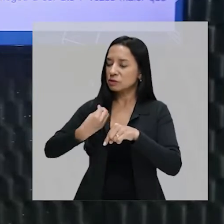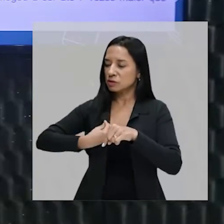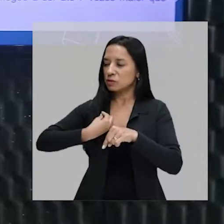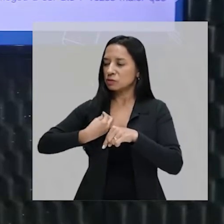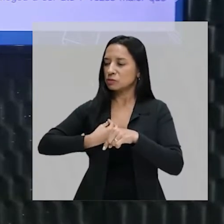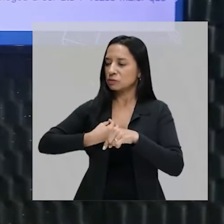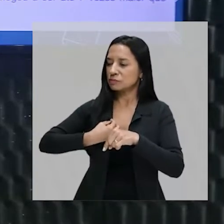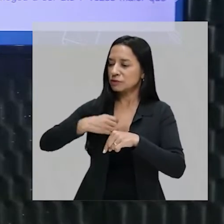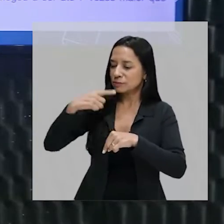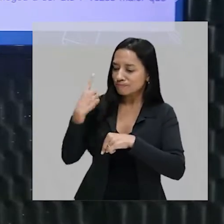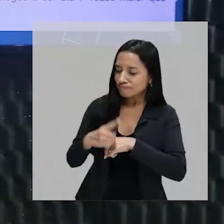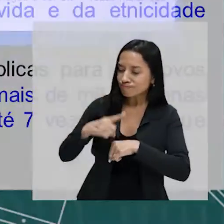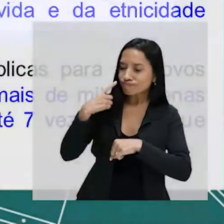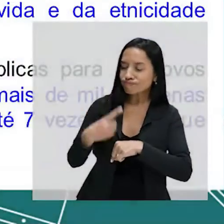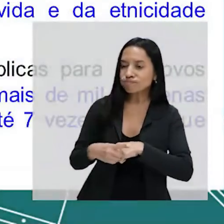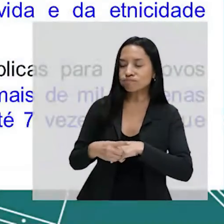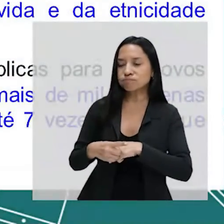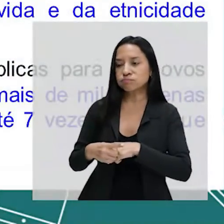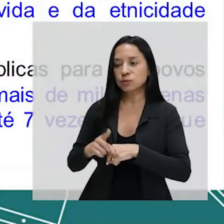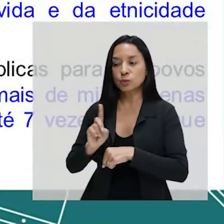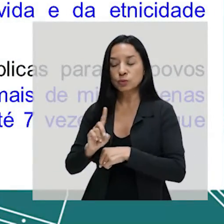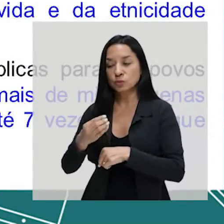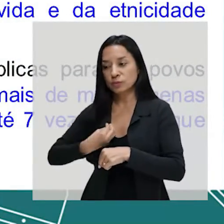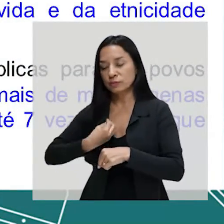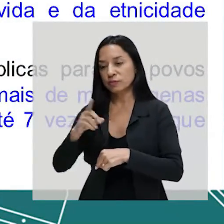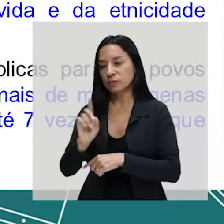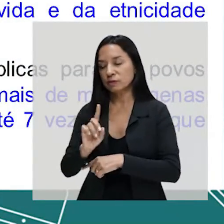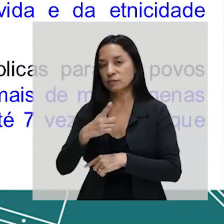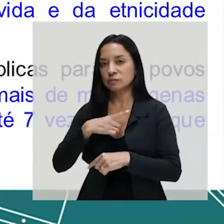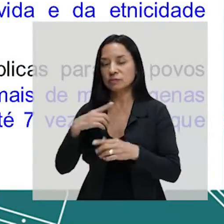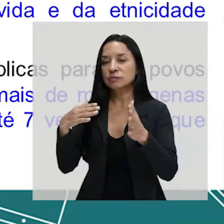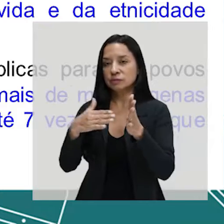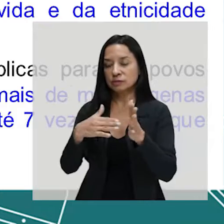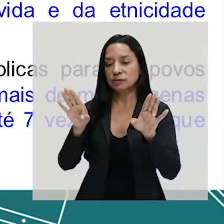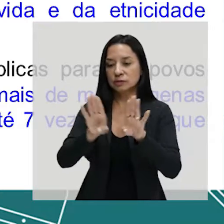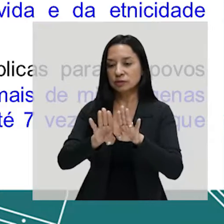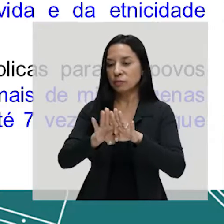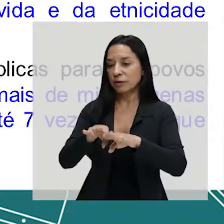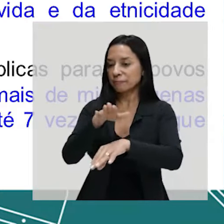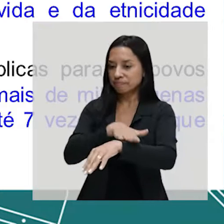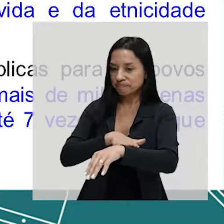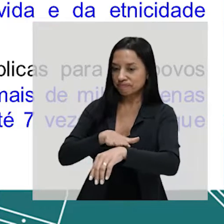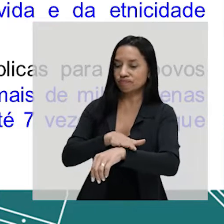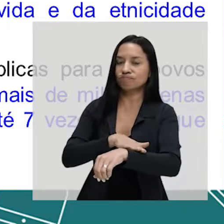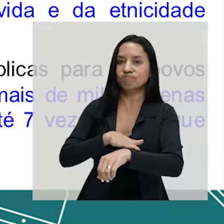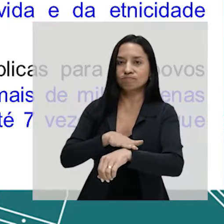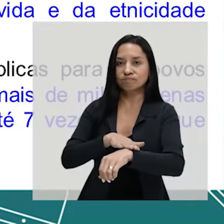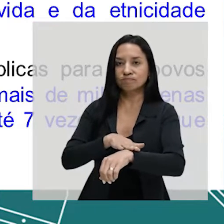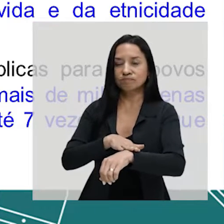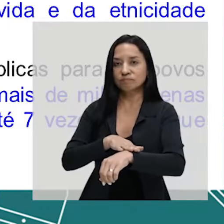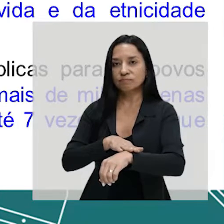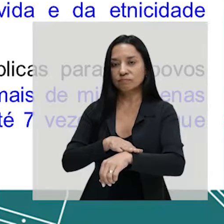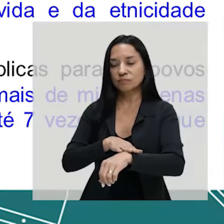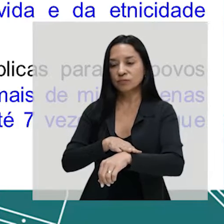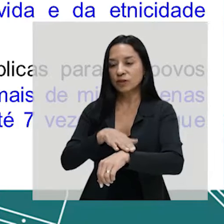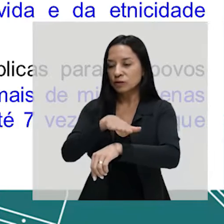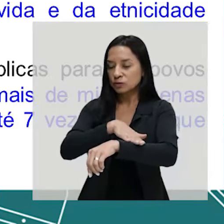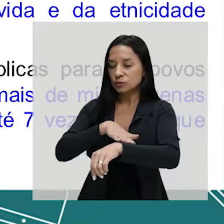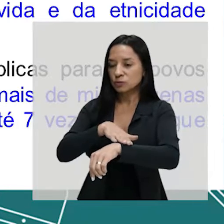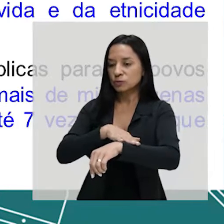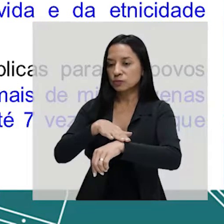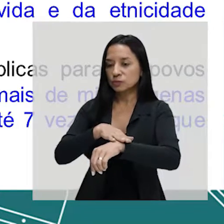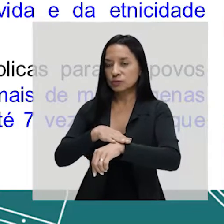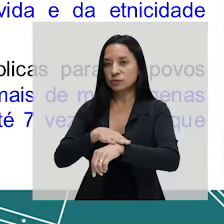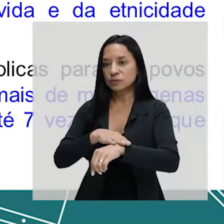e não a pena as suas vidas ameaçadas mas até mesmo a sua etnicidade e as étnicas